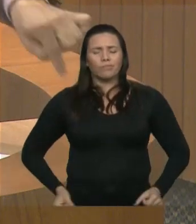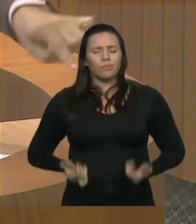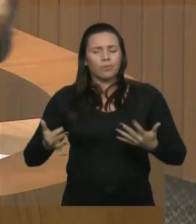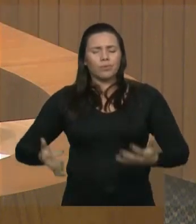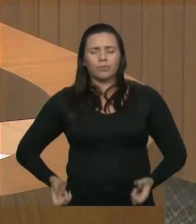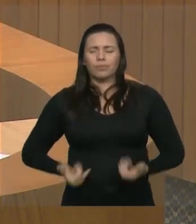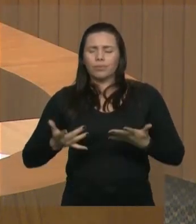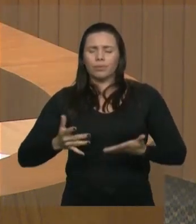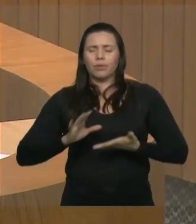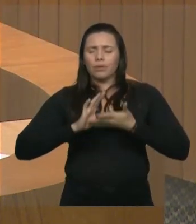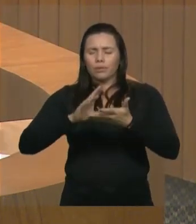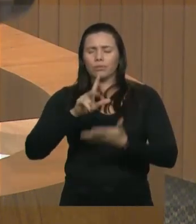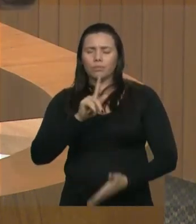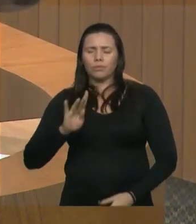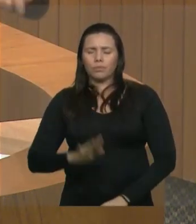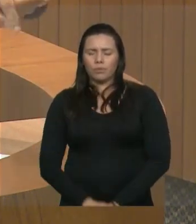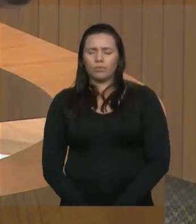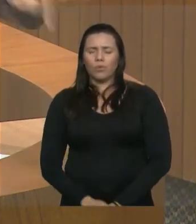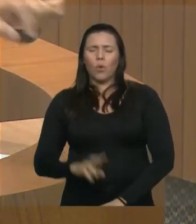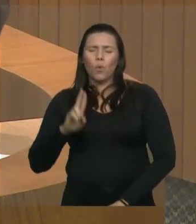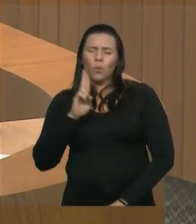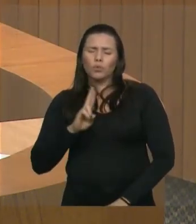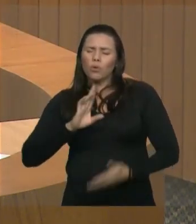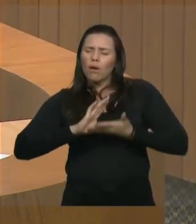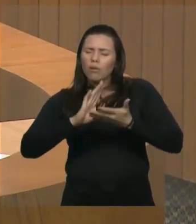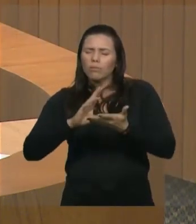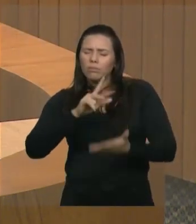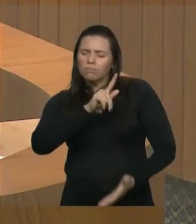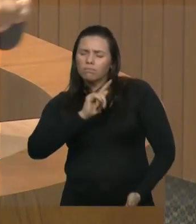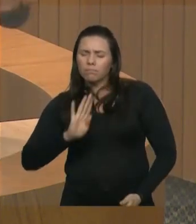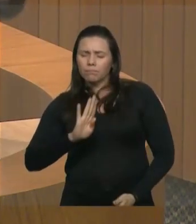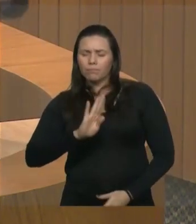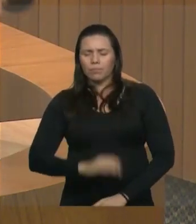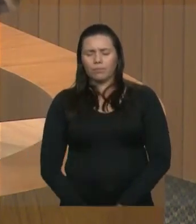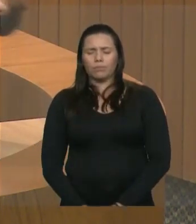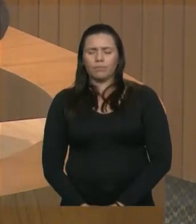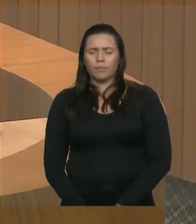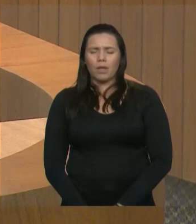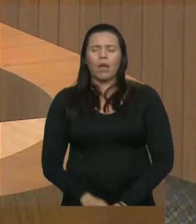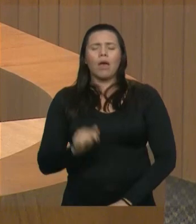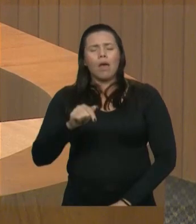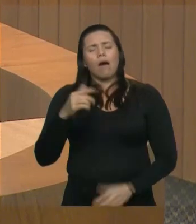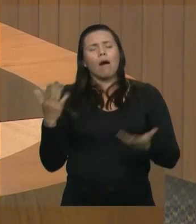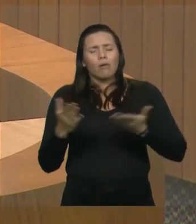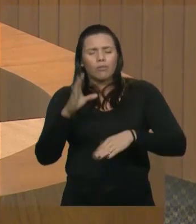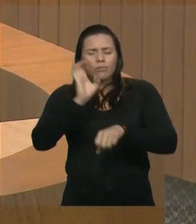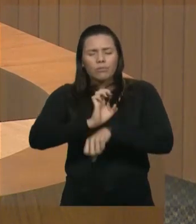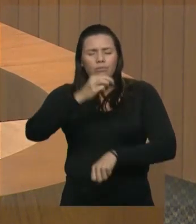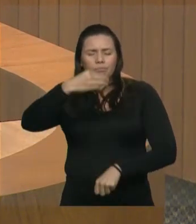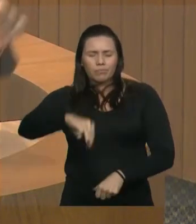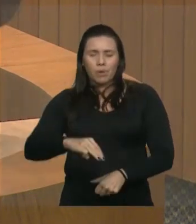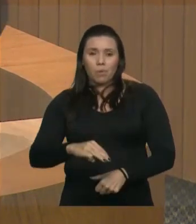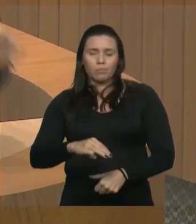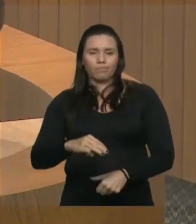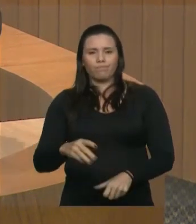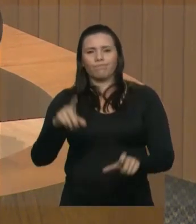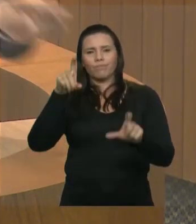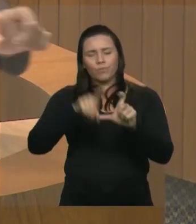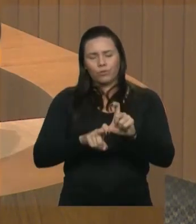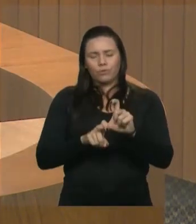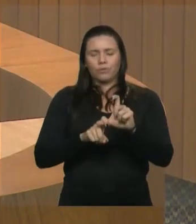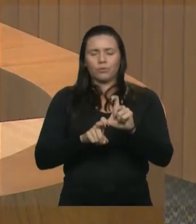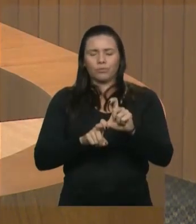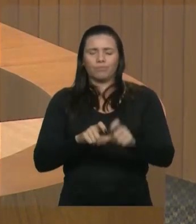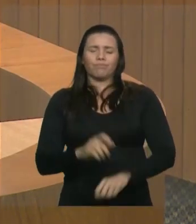utilizou a máquina pública, endividou o Estado, endividou o maranhense. O maranhense teve 3 aumentos